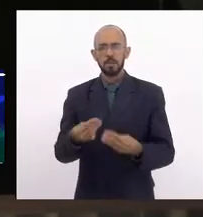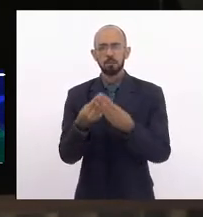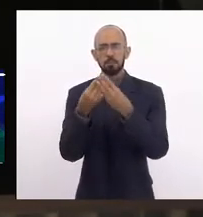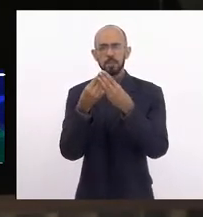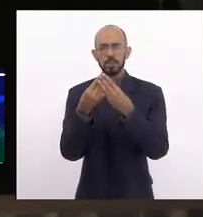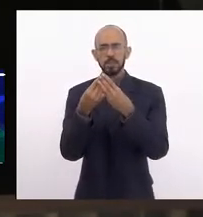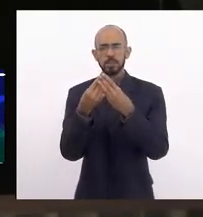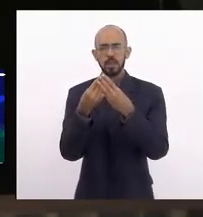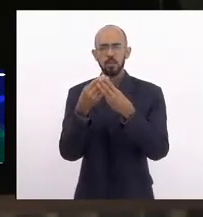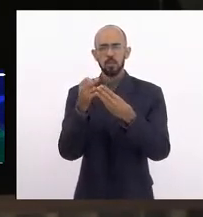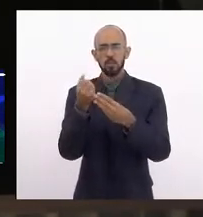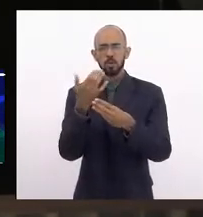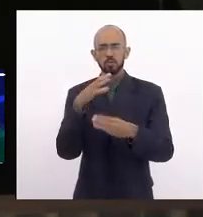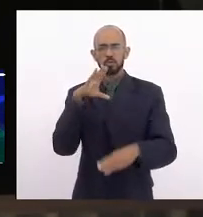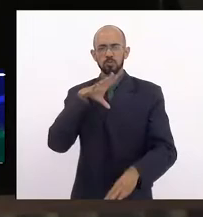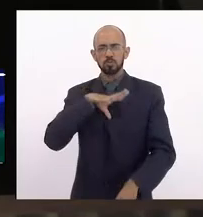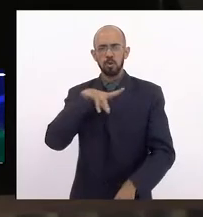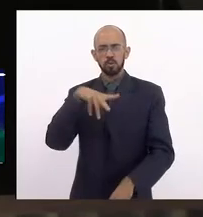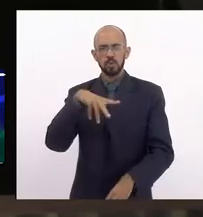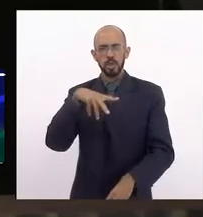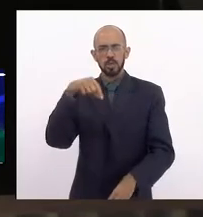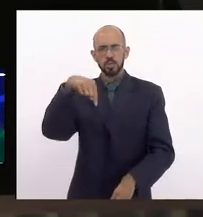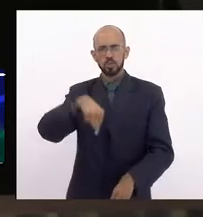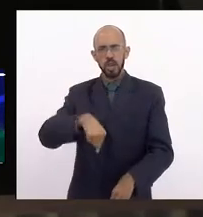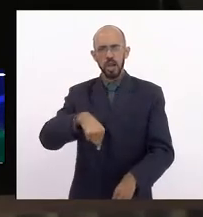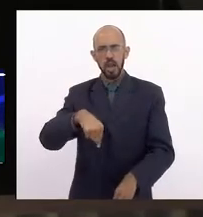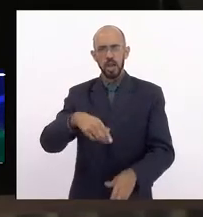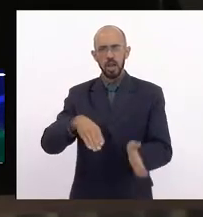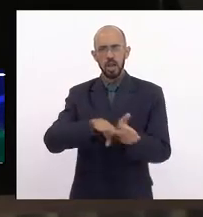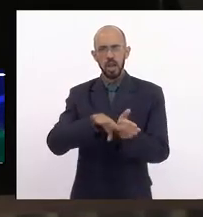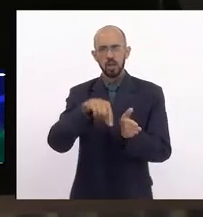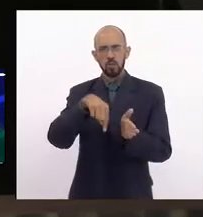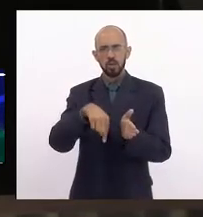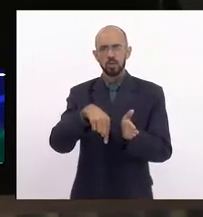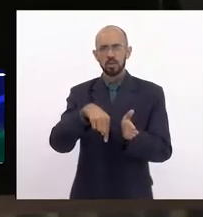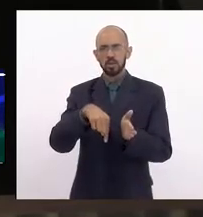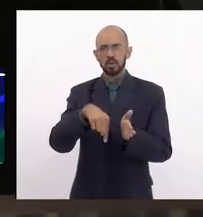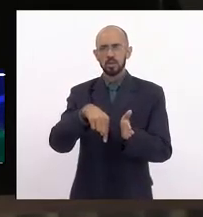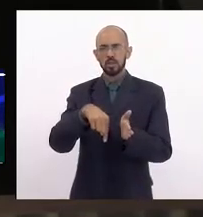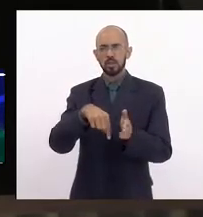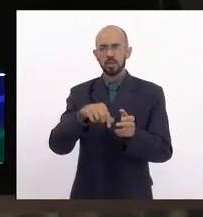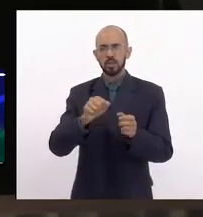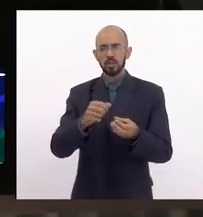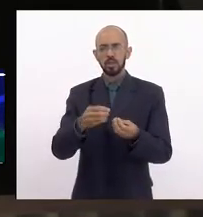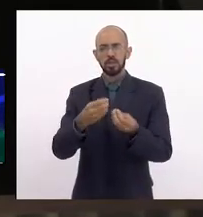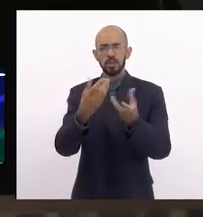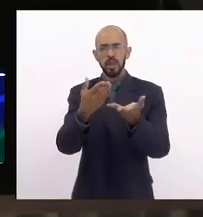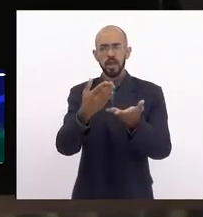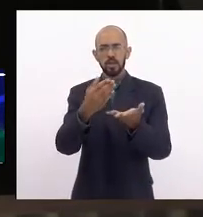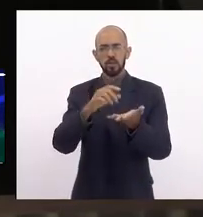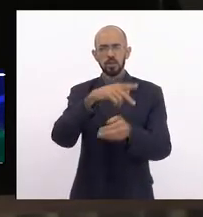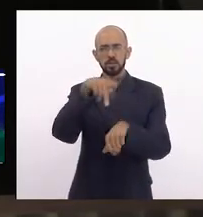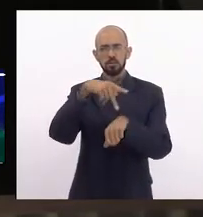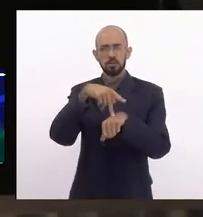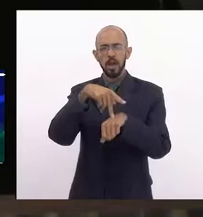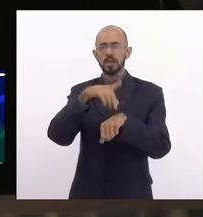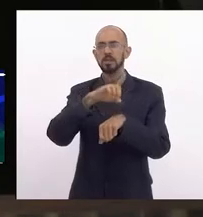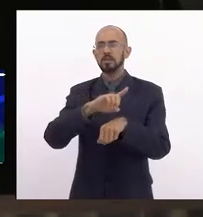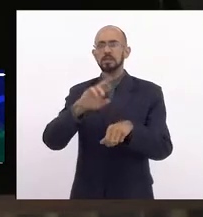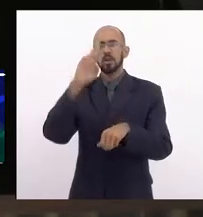portugueses aqui chegaram que consagraram esse país ao nosso senhor Jesus Cristo